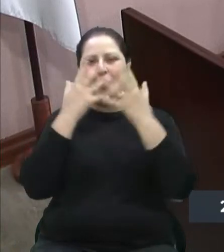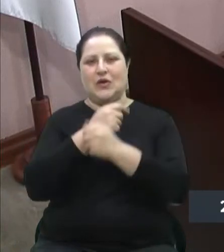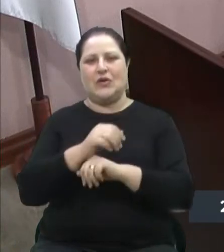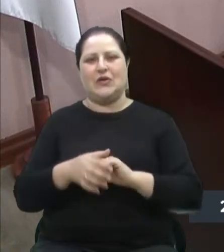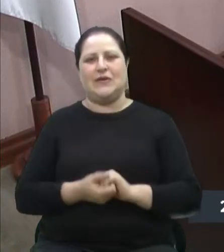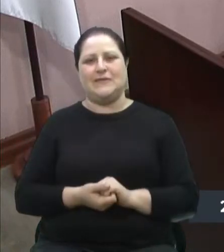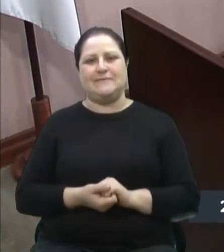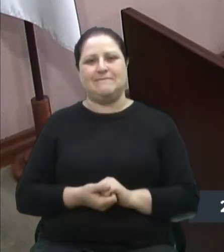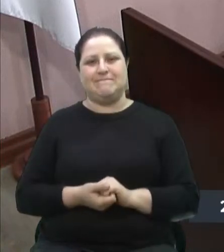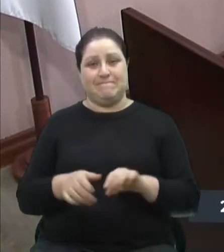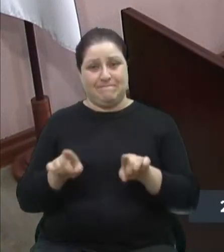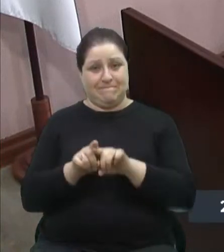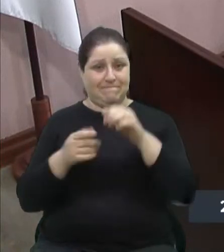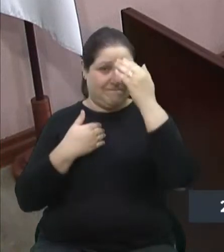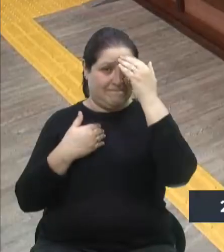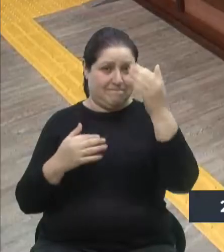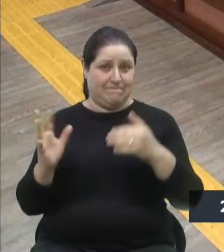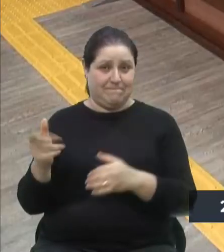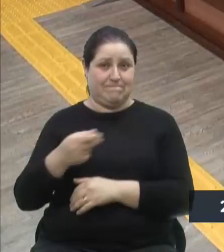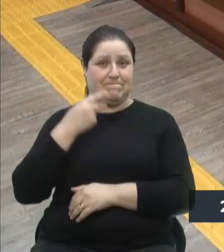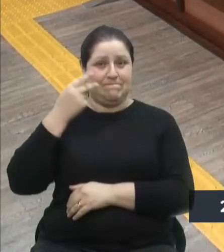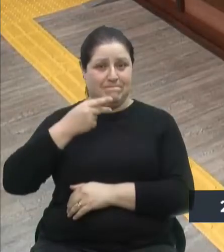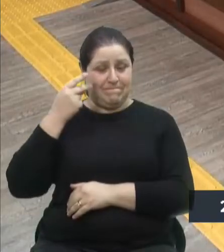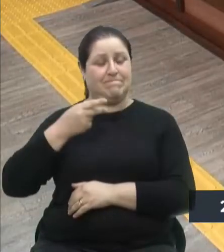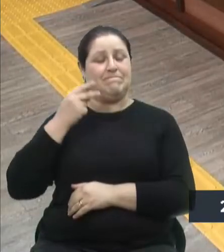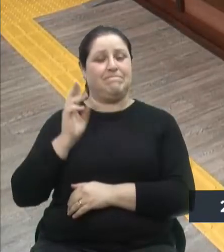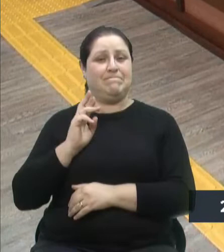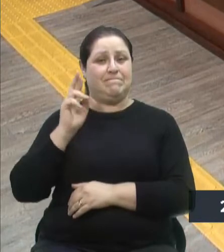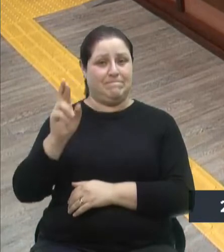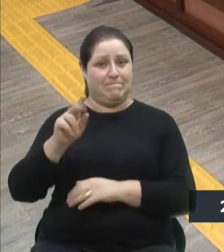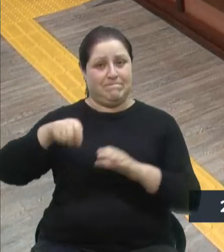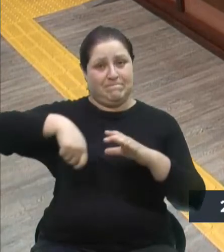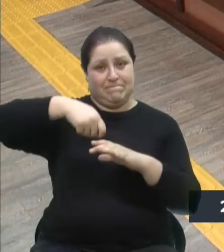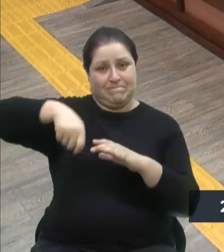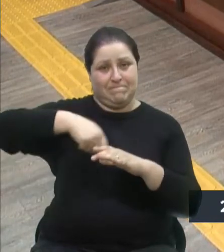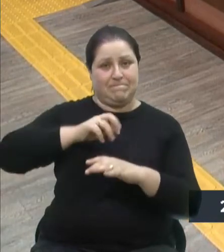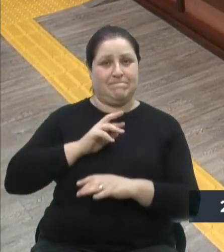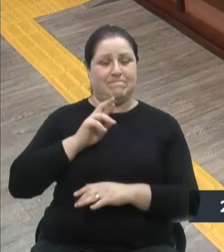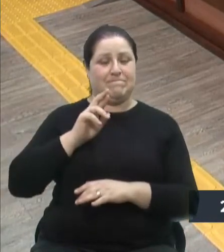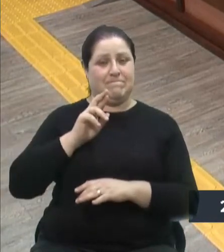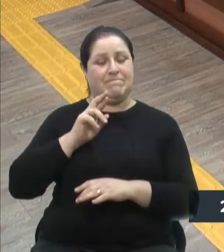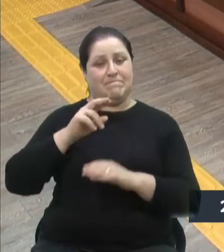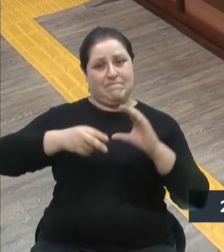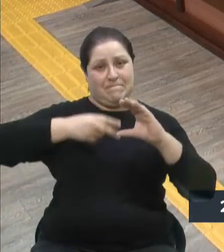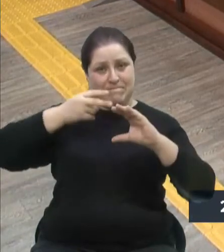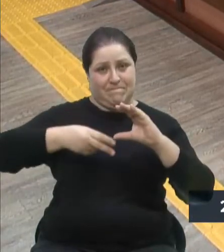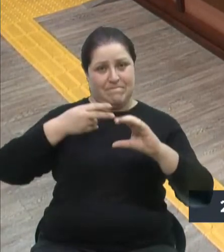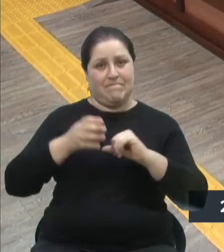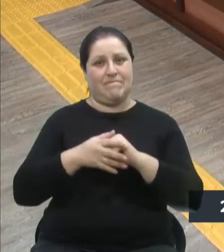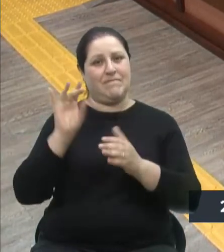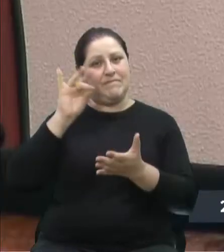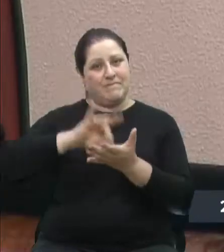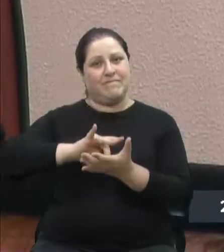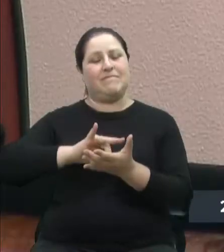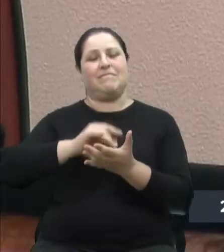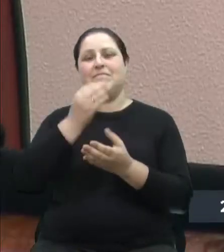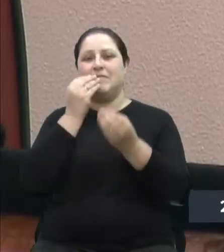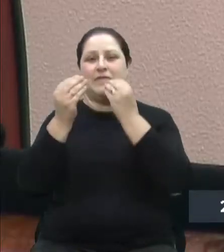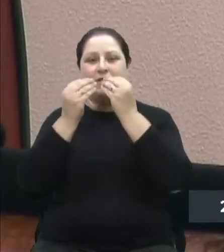nome da Câmara de Vereadores agradecemos os vereadores aí que estiveram na cozinha representando a câmara e realmente o carreteiro Foi